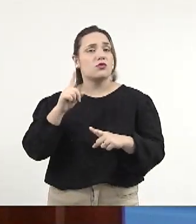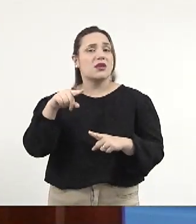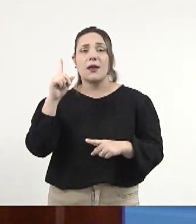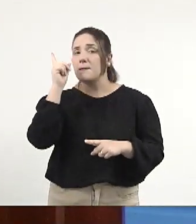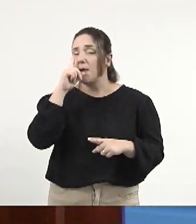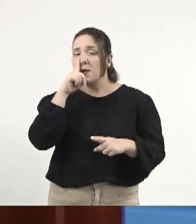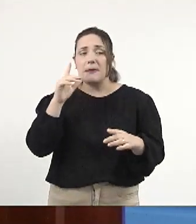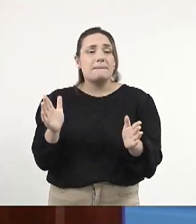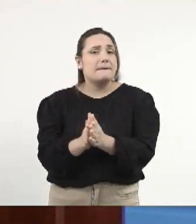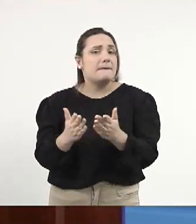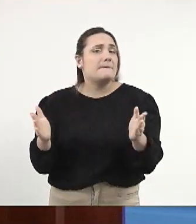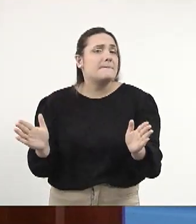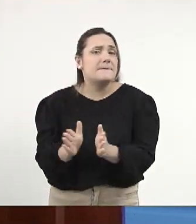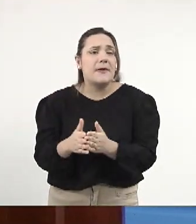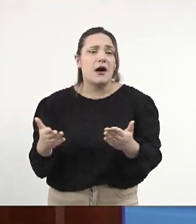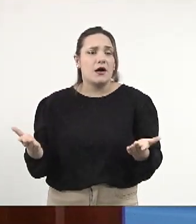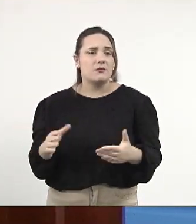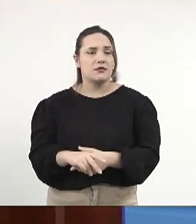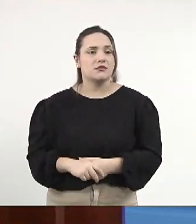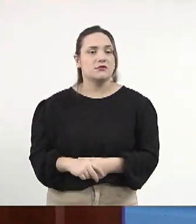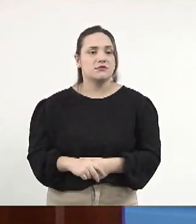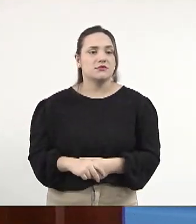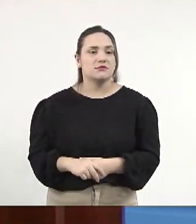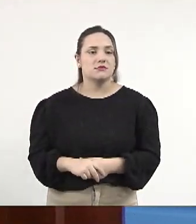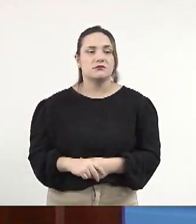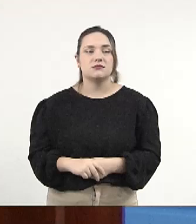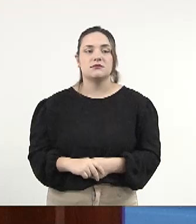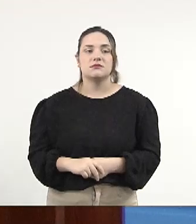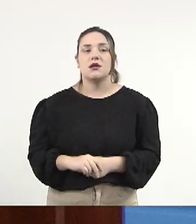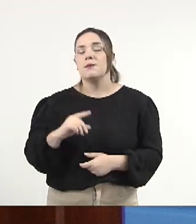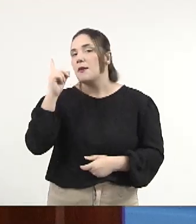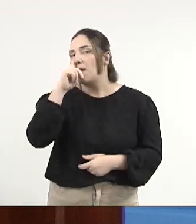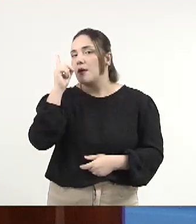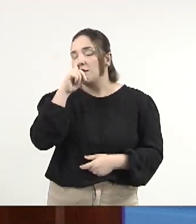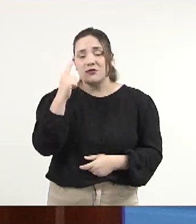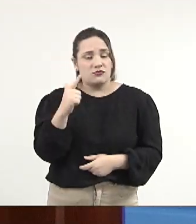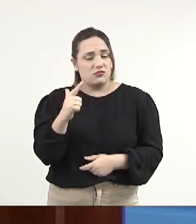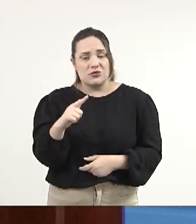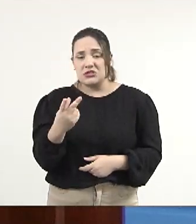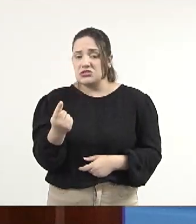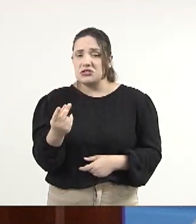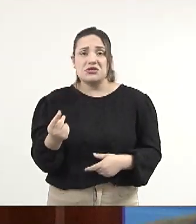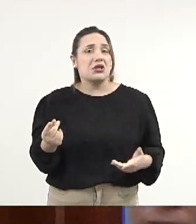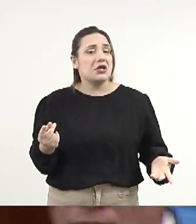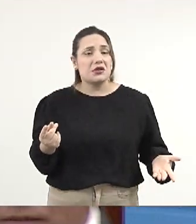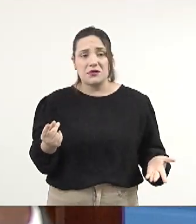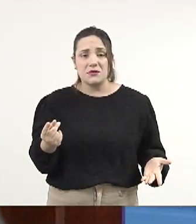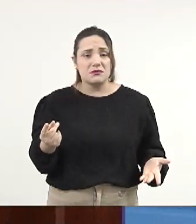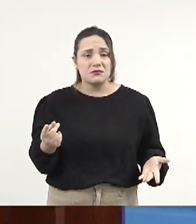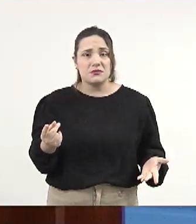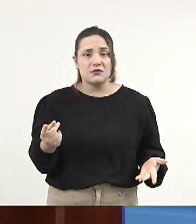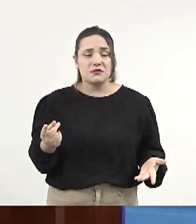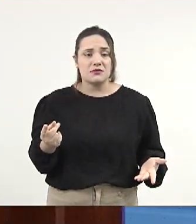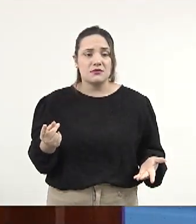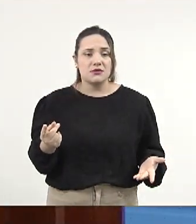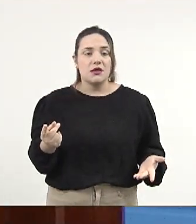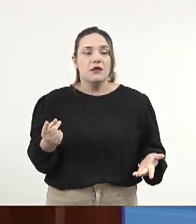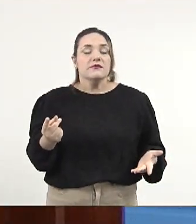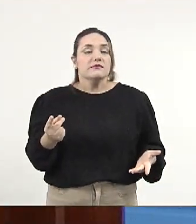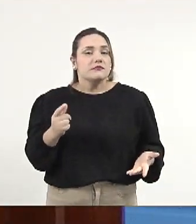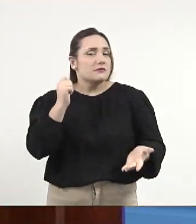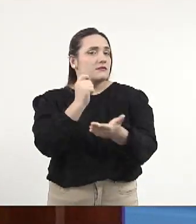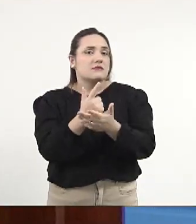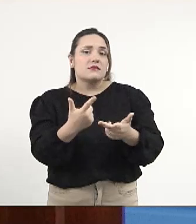pobres, são mães que não têm condições financeiras para adquirir esses